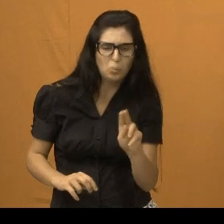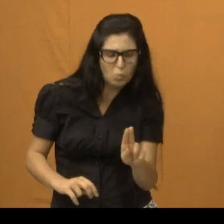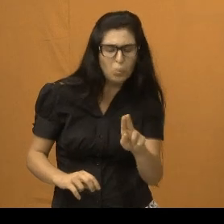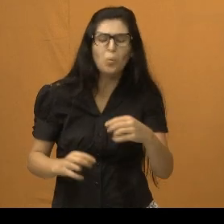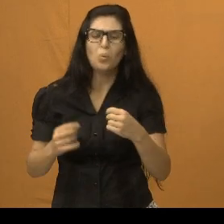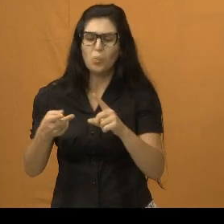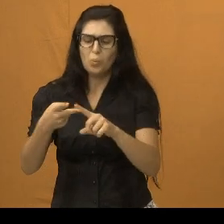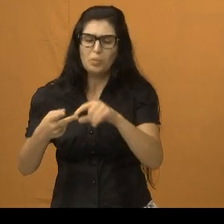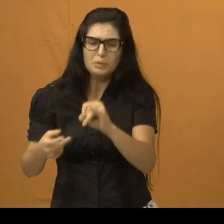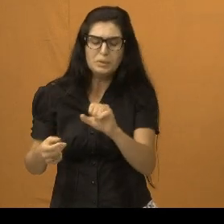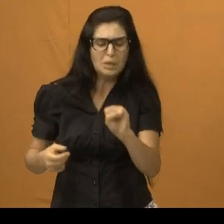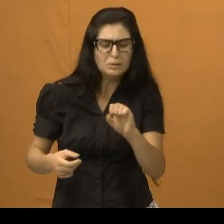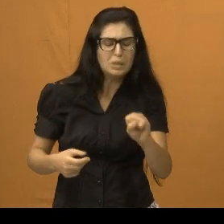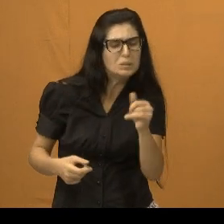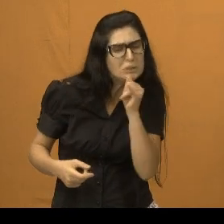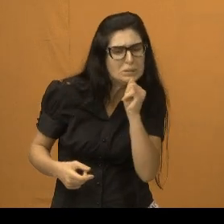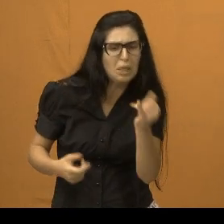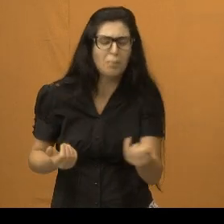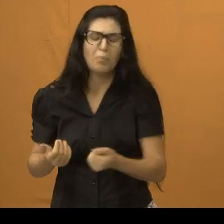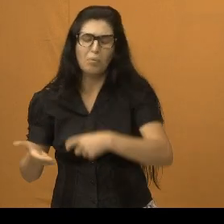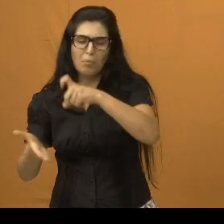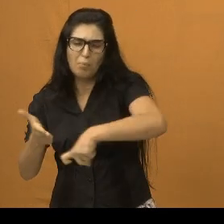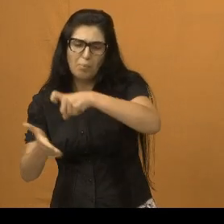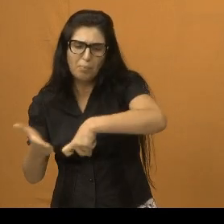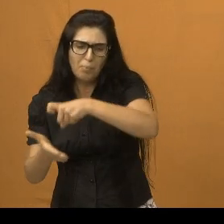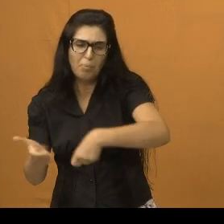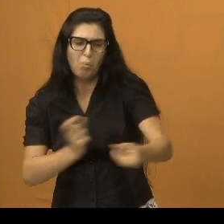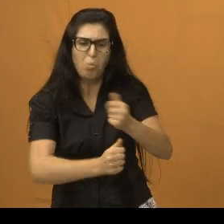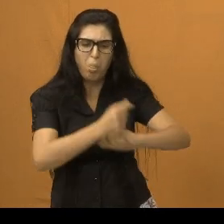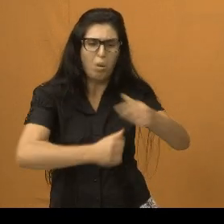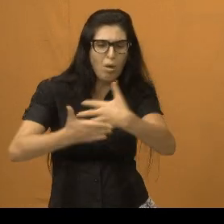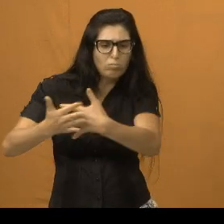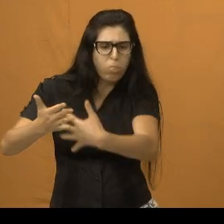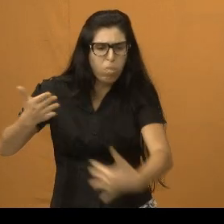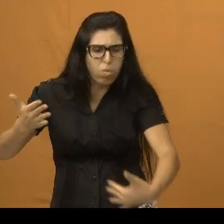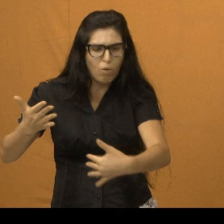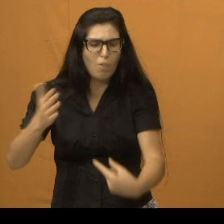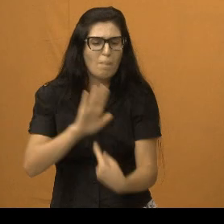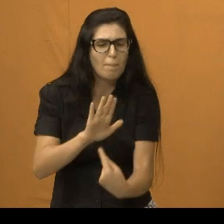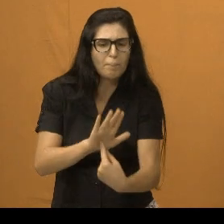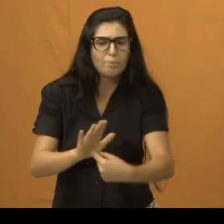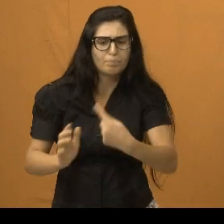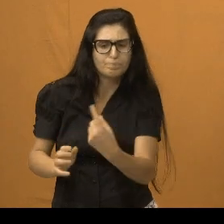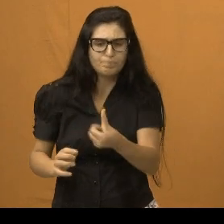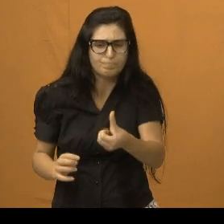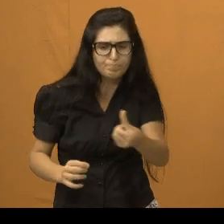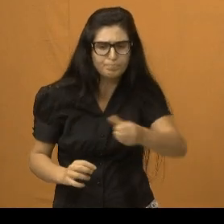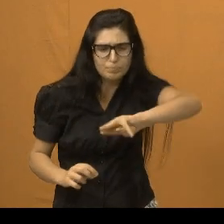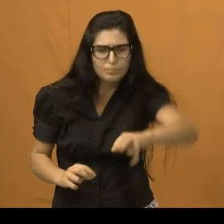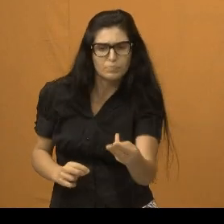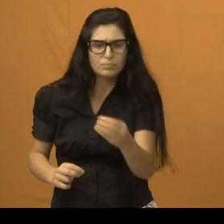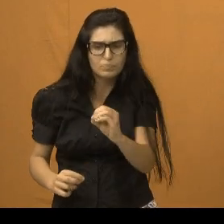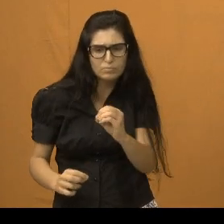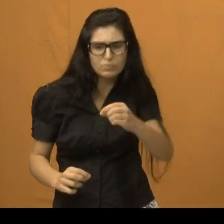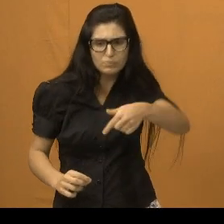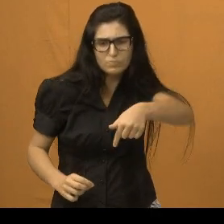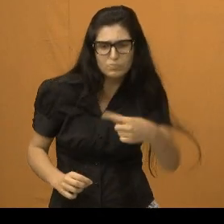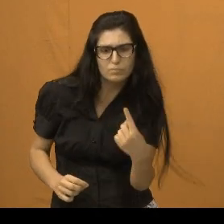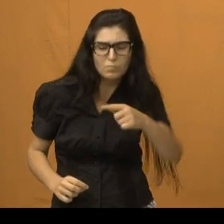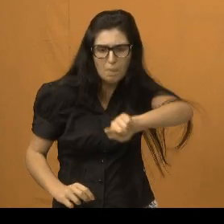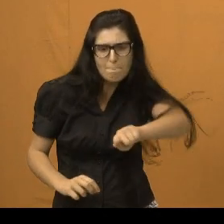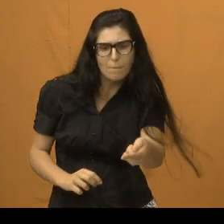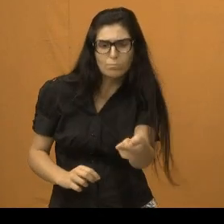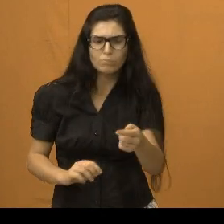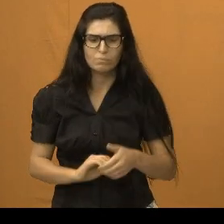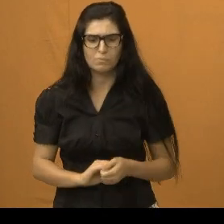tá? Nessa receita tributária, nós tínhamos um orçamento previsto de 166 milhões e 71